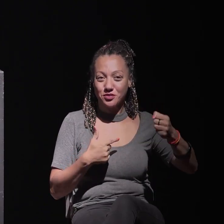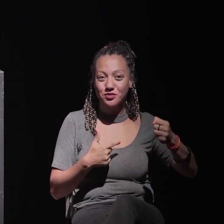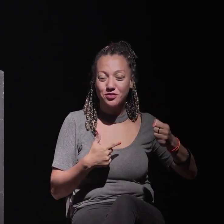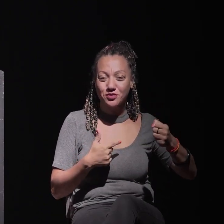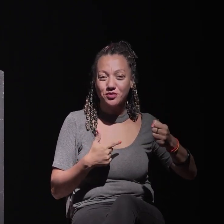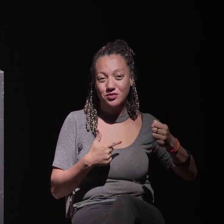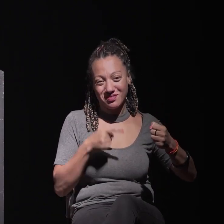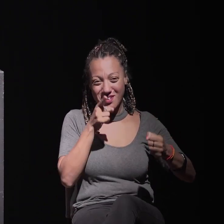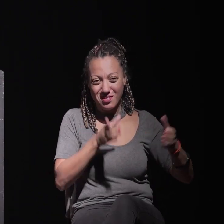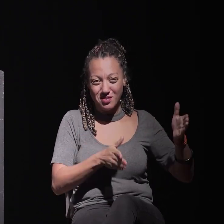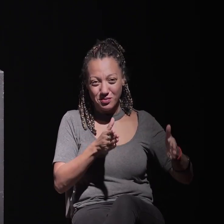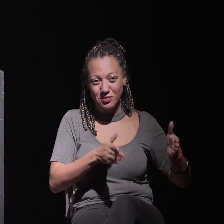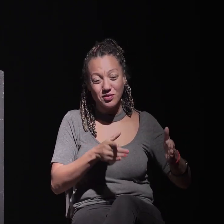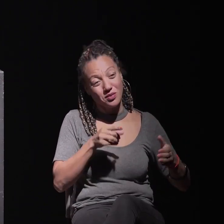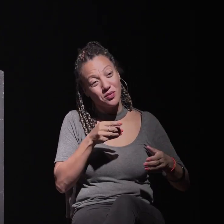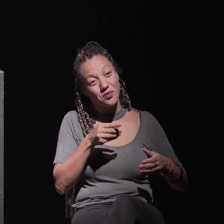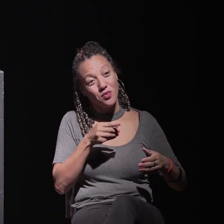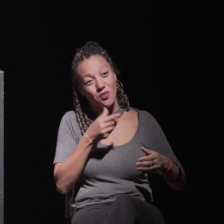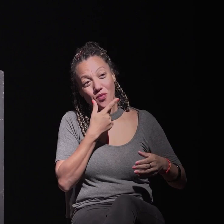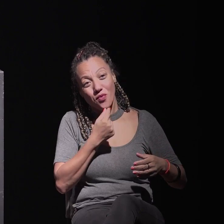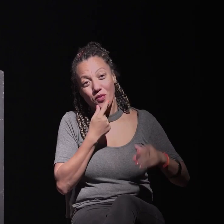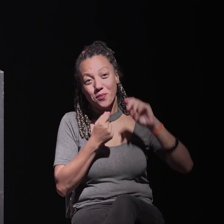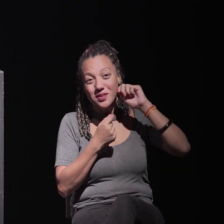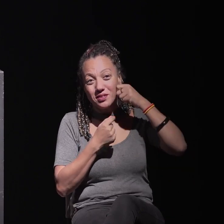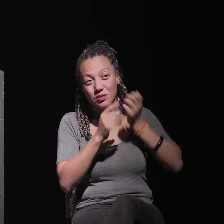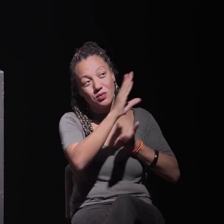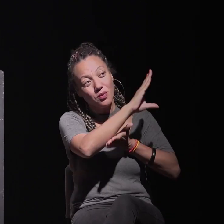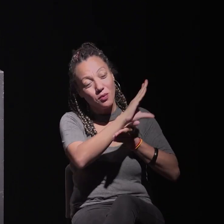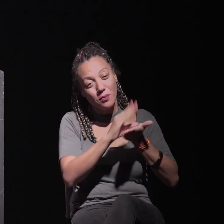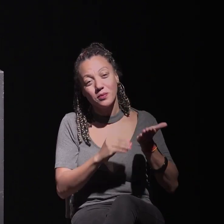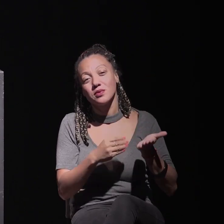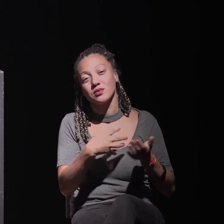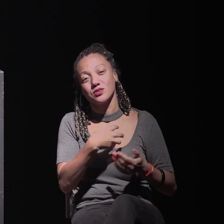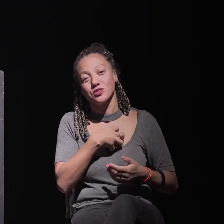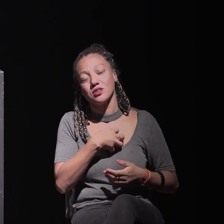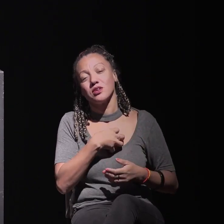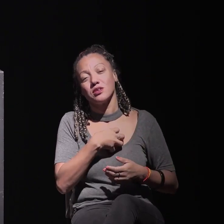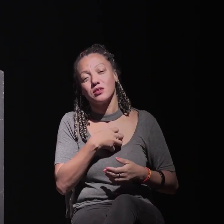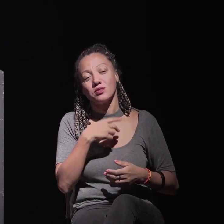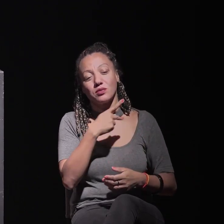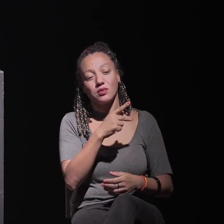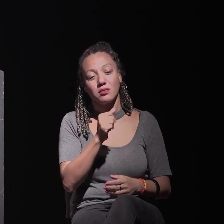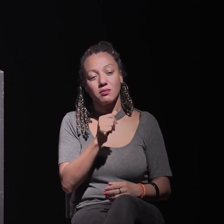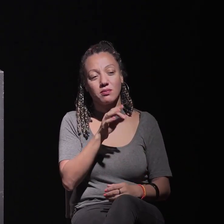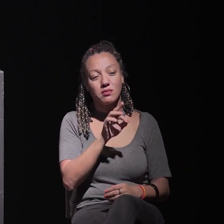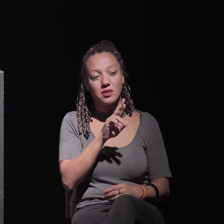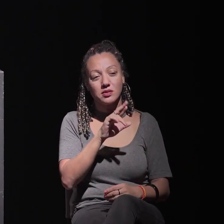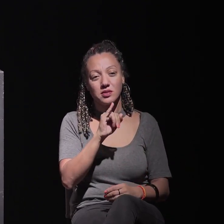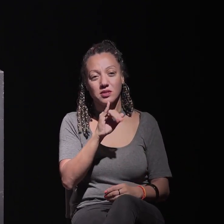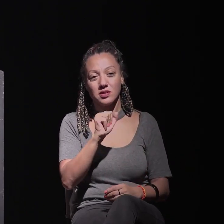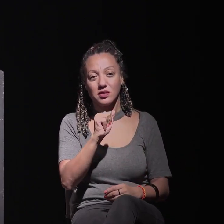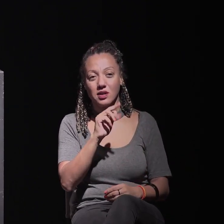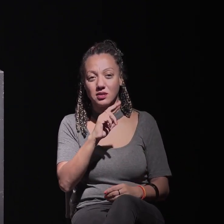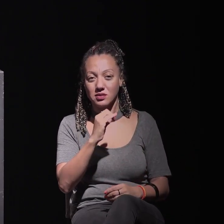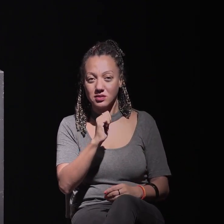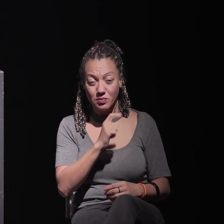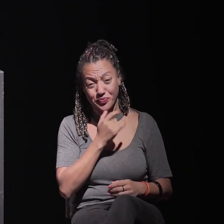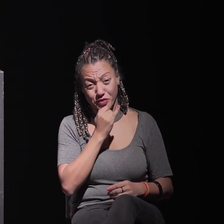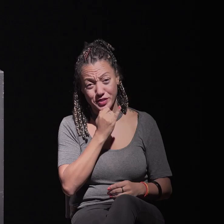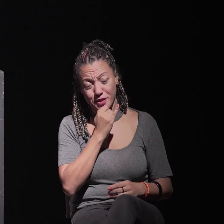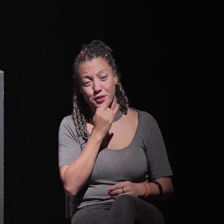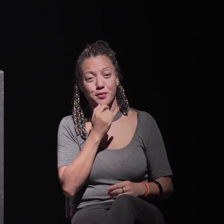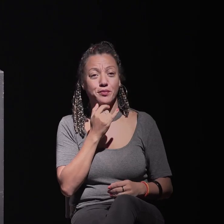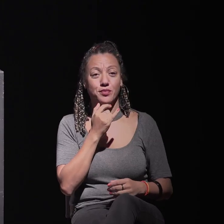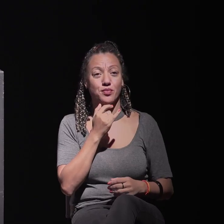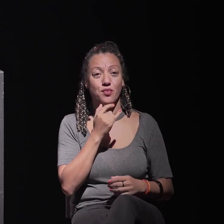reproduzir o modelo patriarcal. Inclusive porque é o nosso modelo de socialização. E nós fomos socializados dentro desse modelo. Brancos,